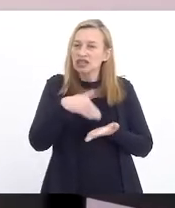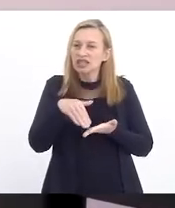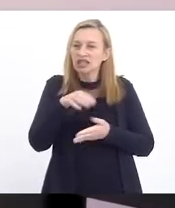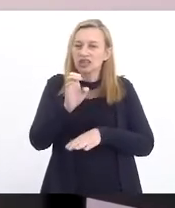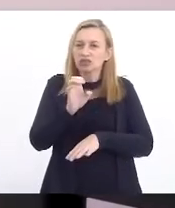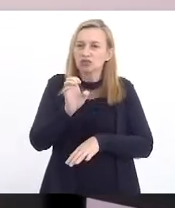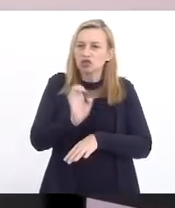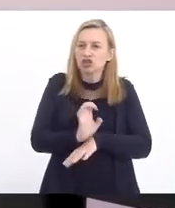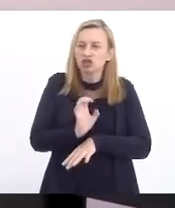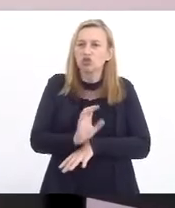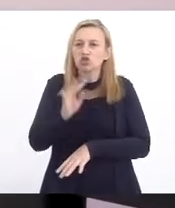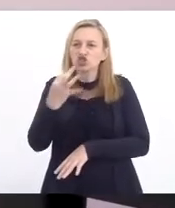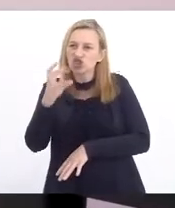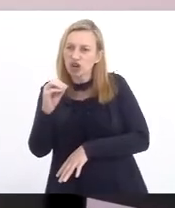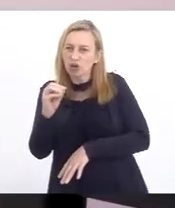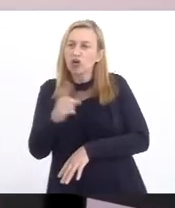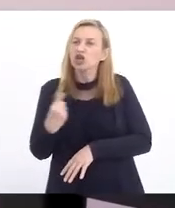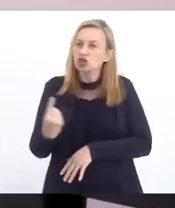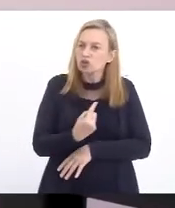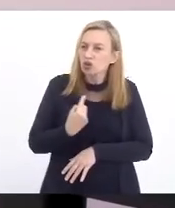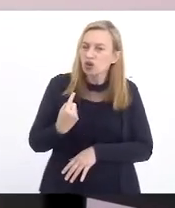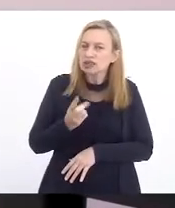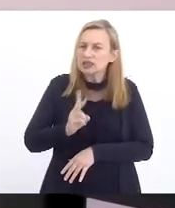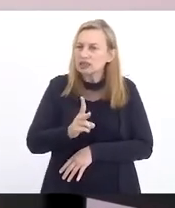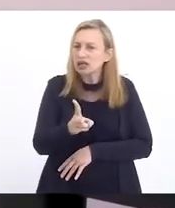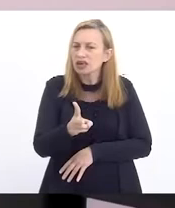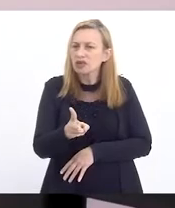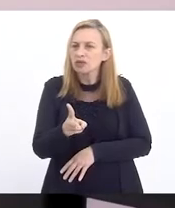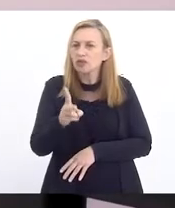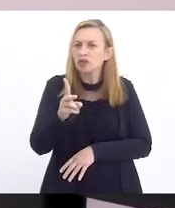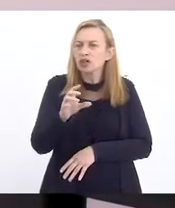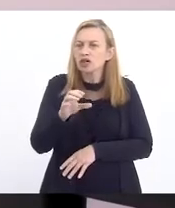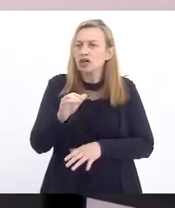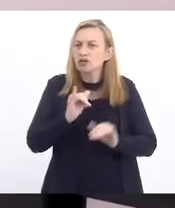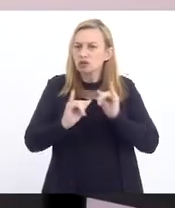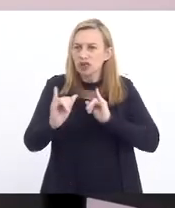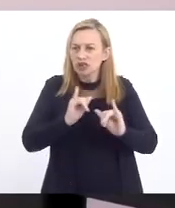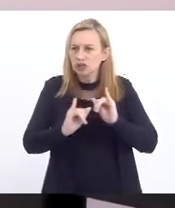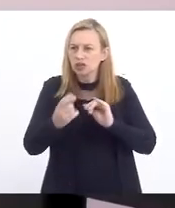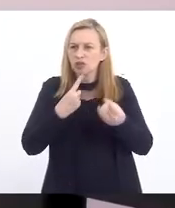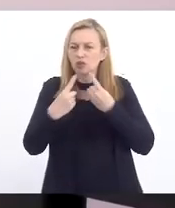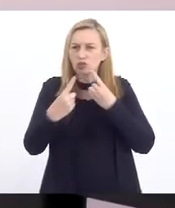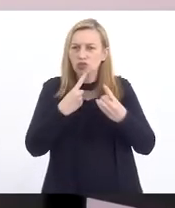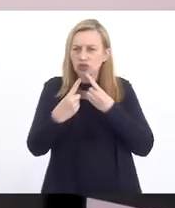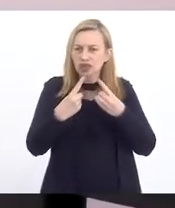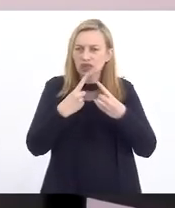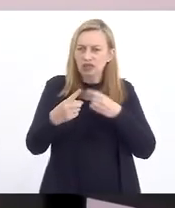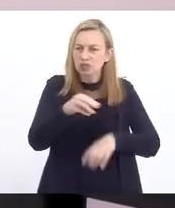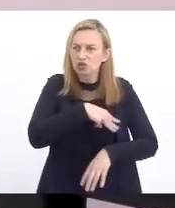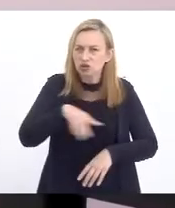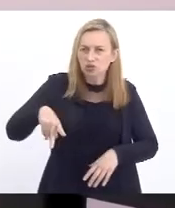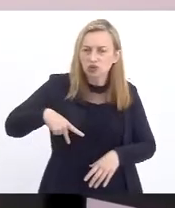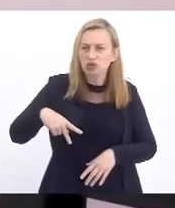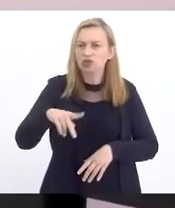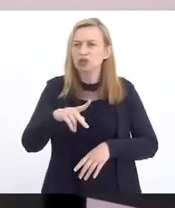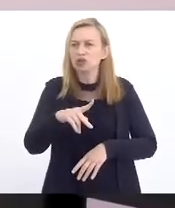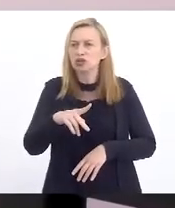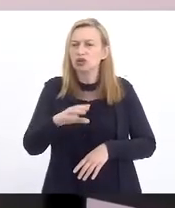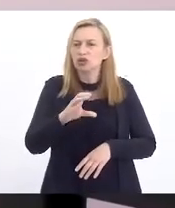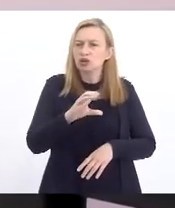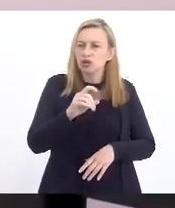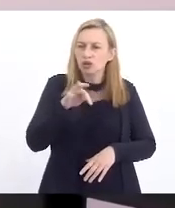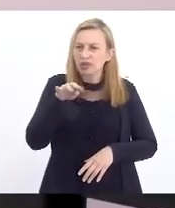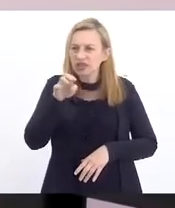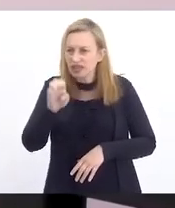o Tiago, que nós tivéssemos sempre os canais abertos de diálogo com o Ministério Público, com a sociedade civil, com o Comitê de Bacia, com